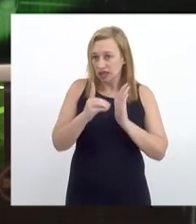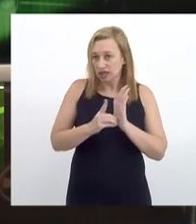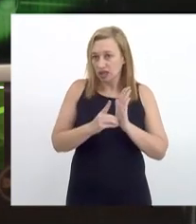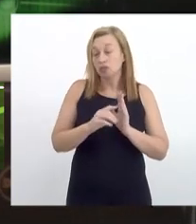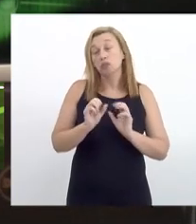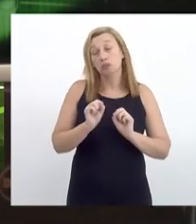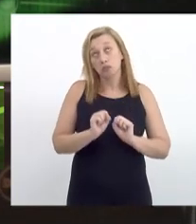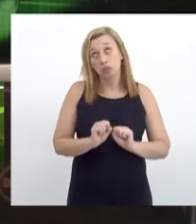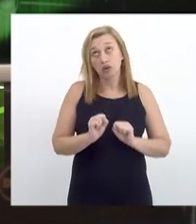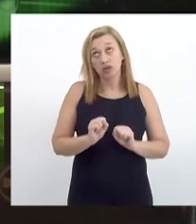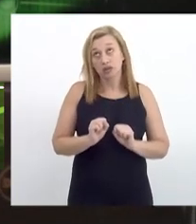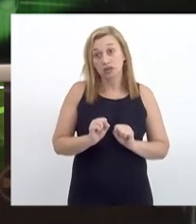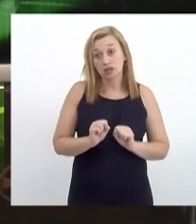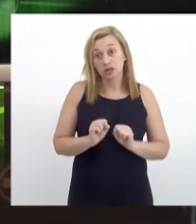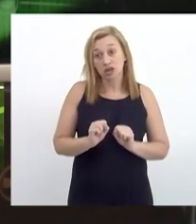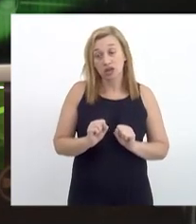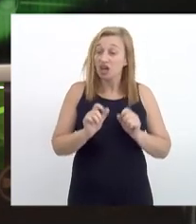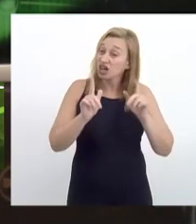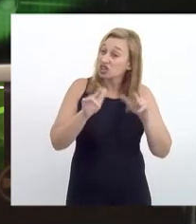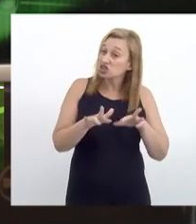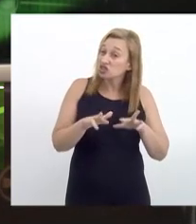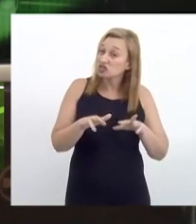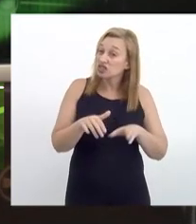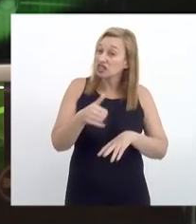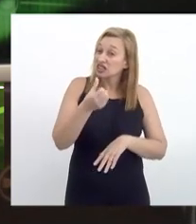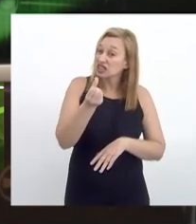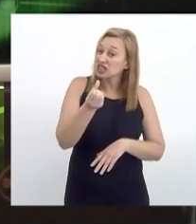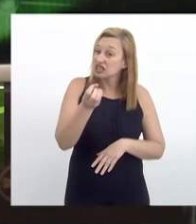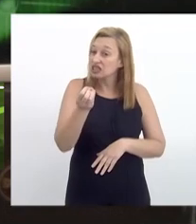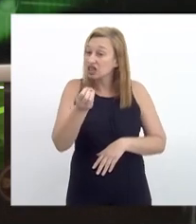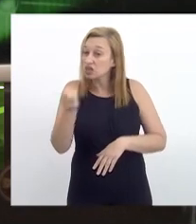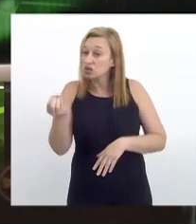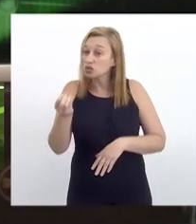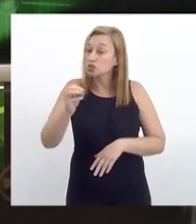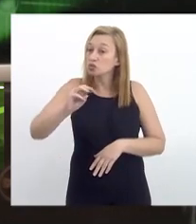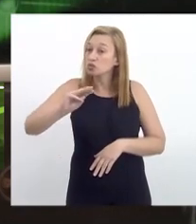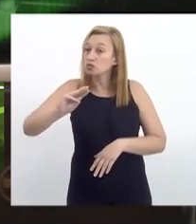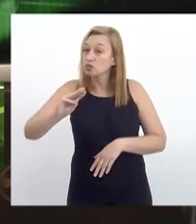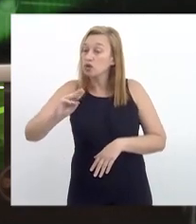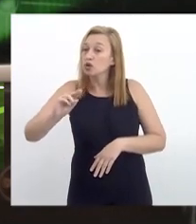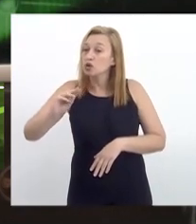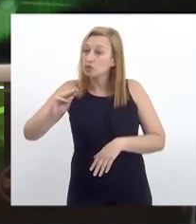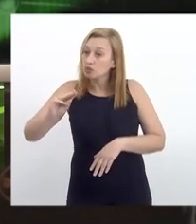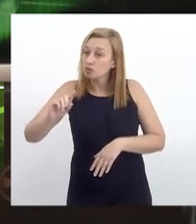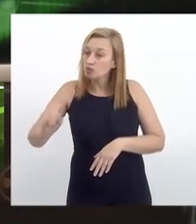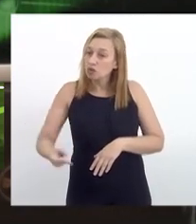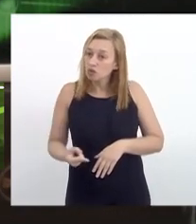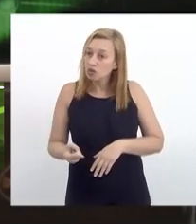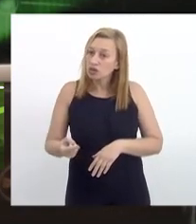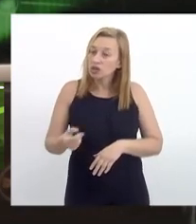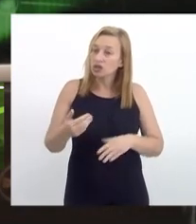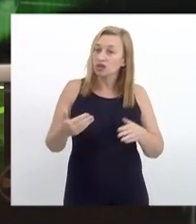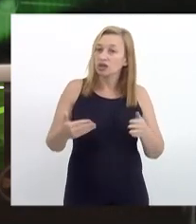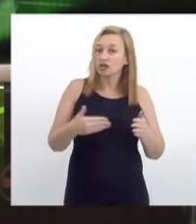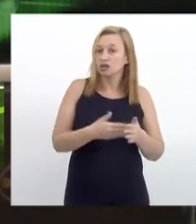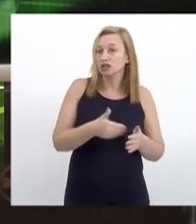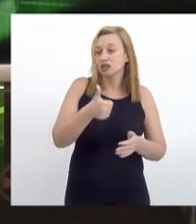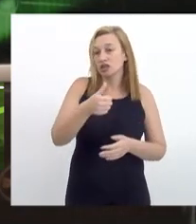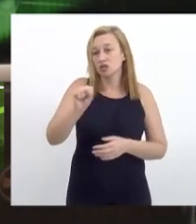que a diferença seja em torno de 600 milhões entre 18 corrigido e 21 então